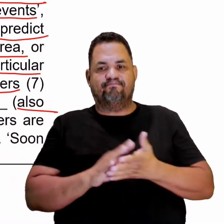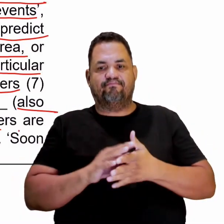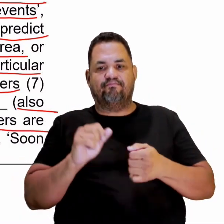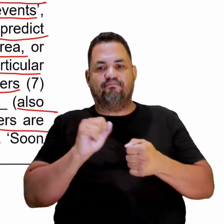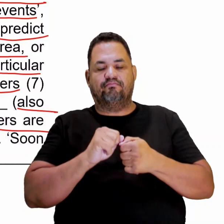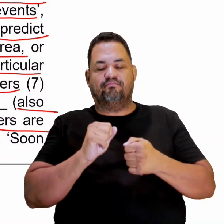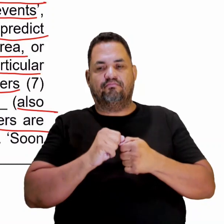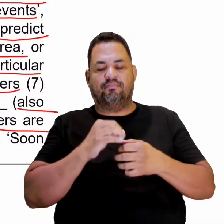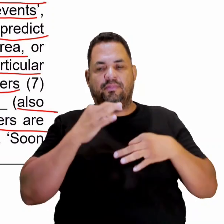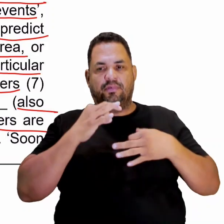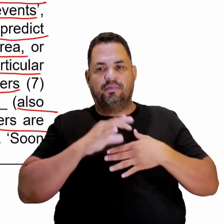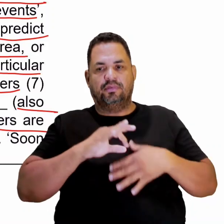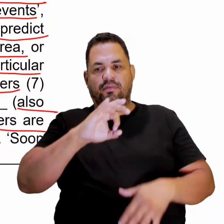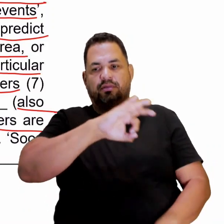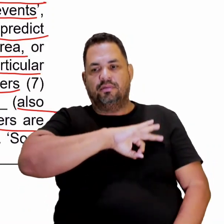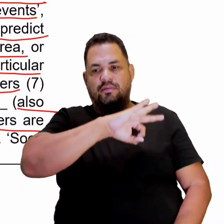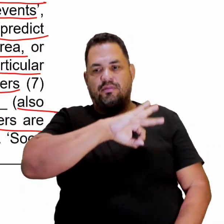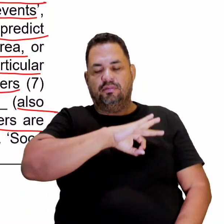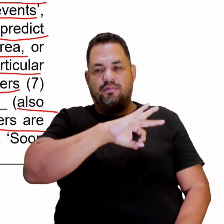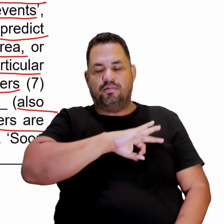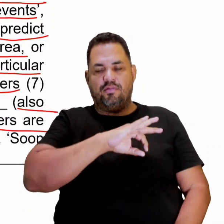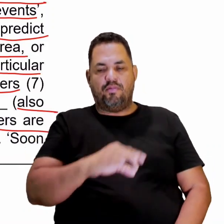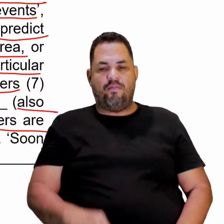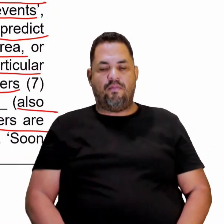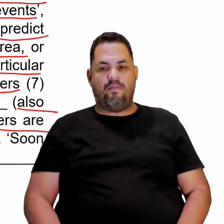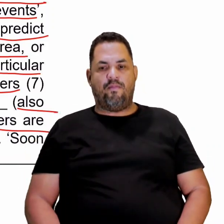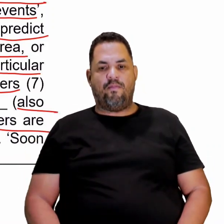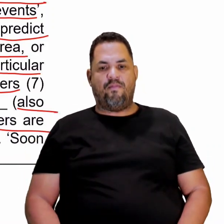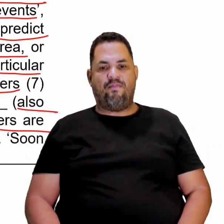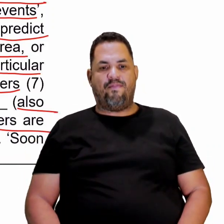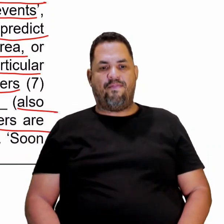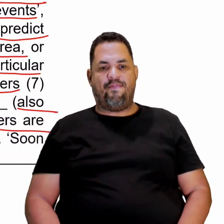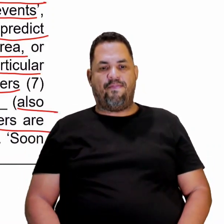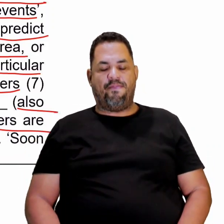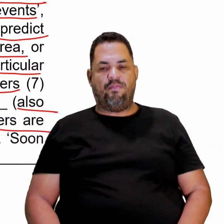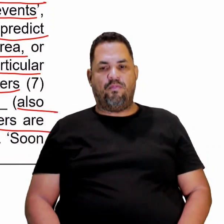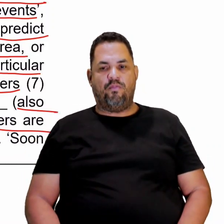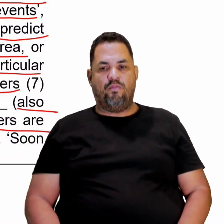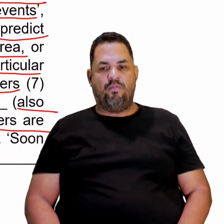polícia. Computers are becoming more intelligent